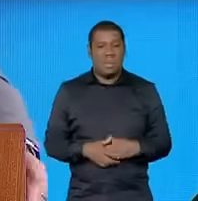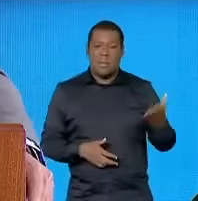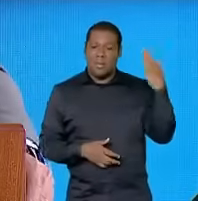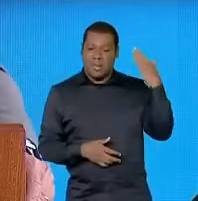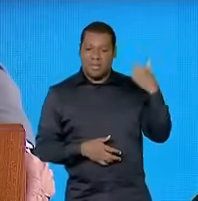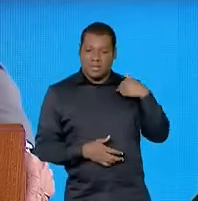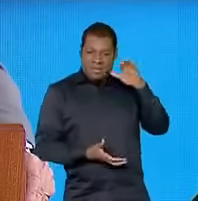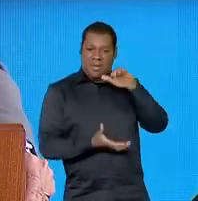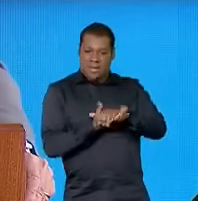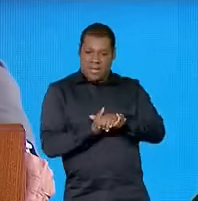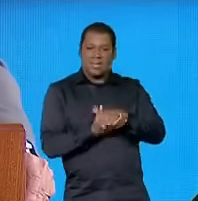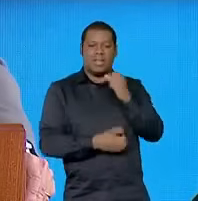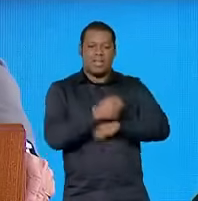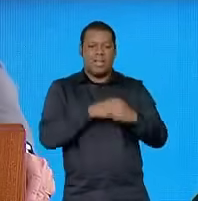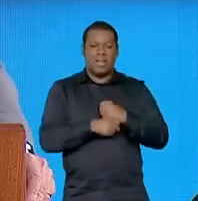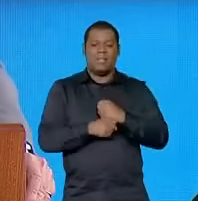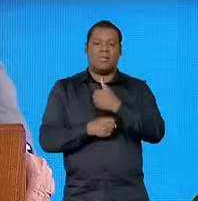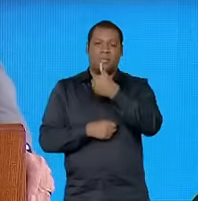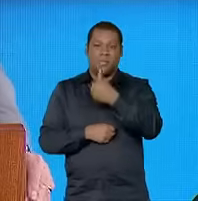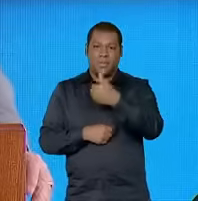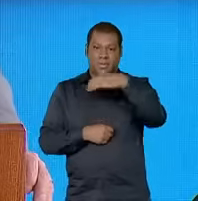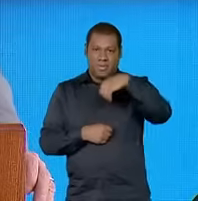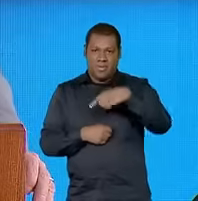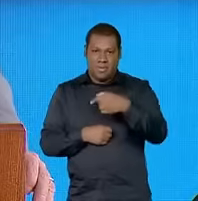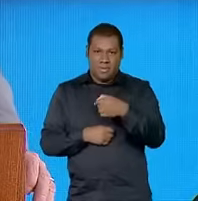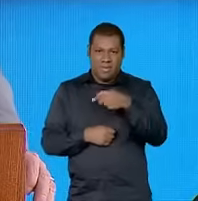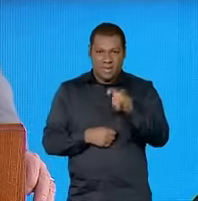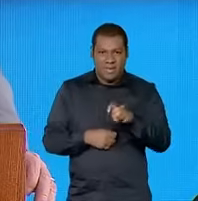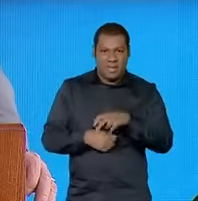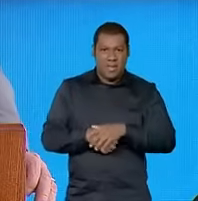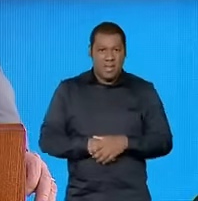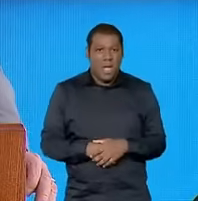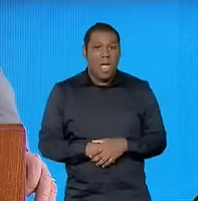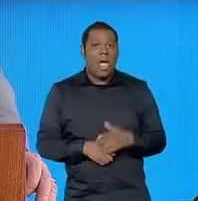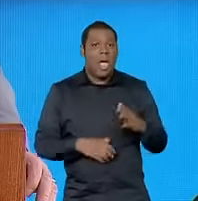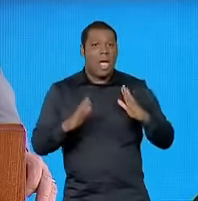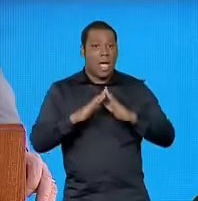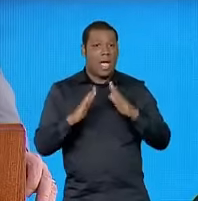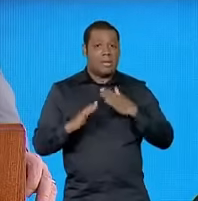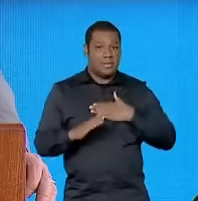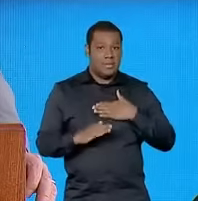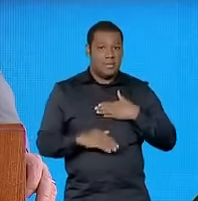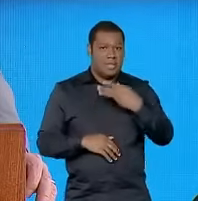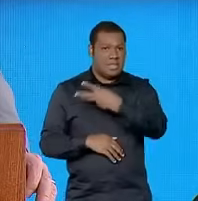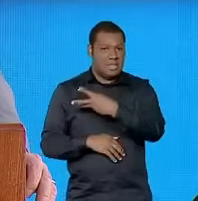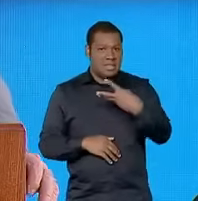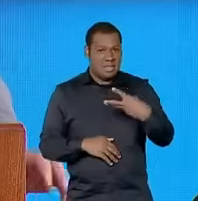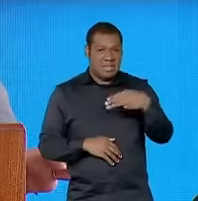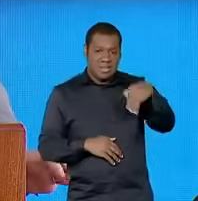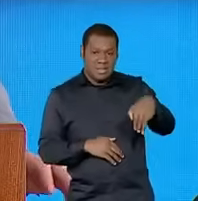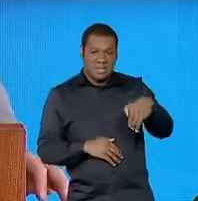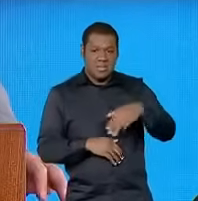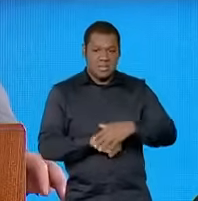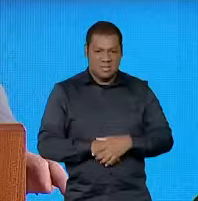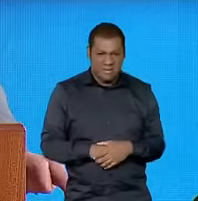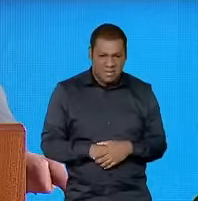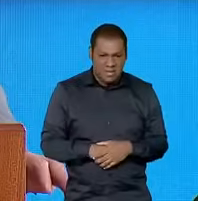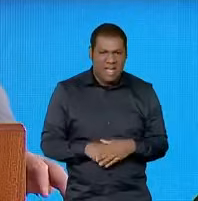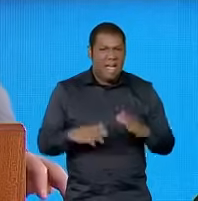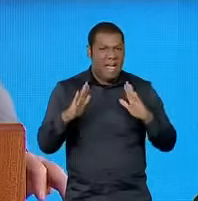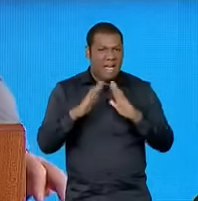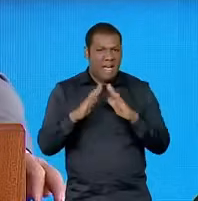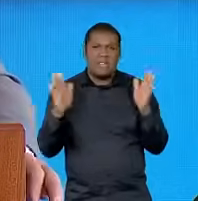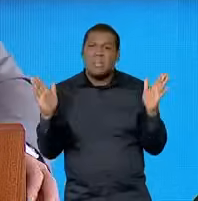em 1975, eu fui morar numa casa de 33 metros quadrados. Não era 40,